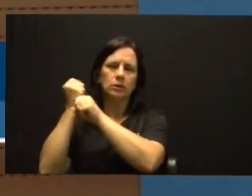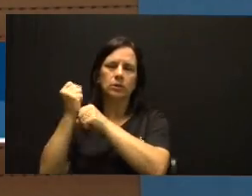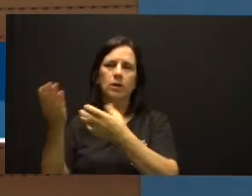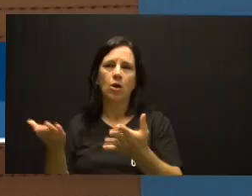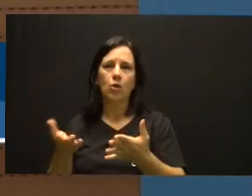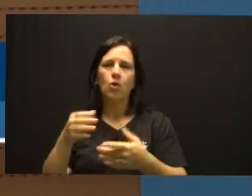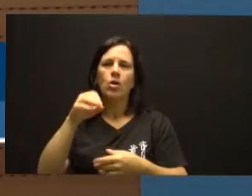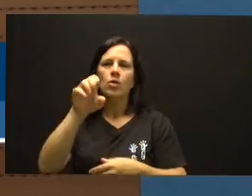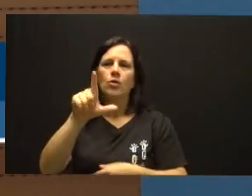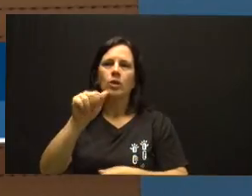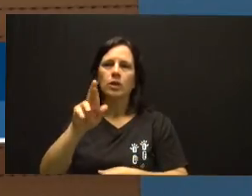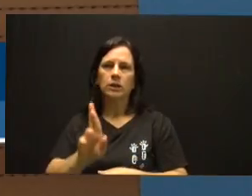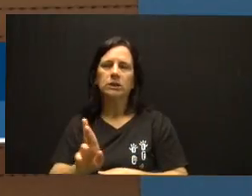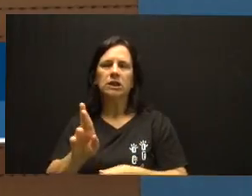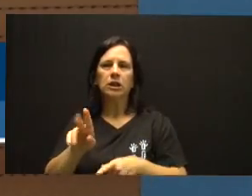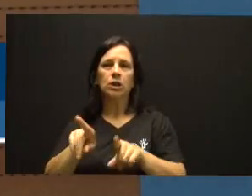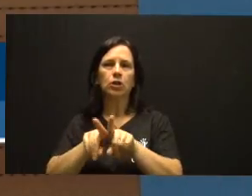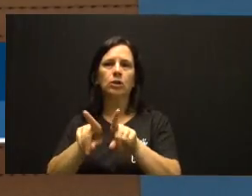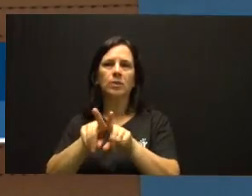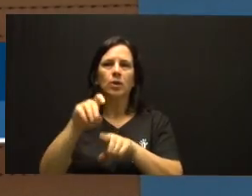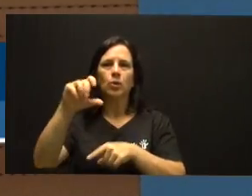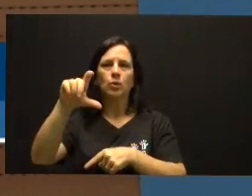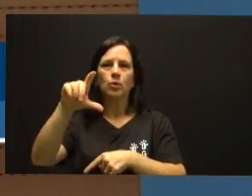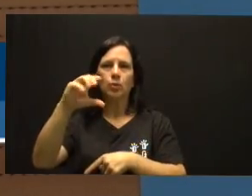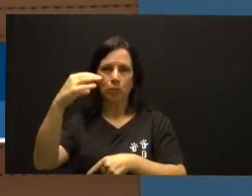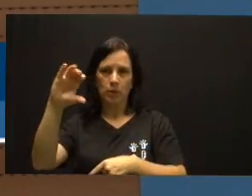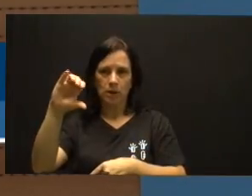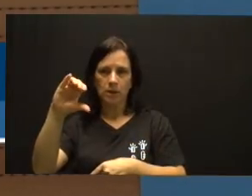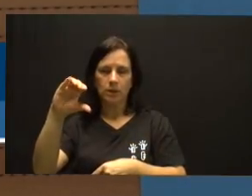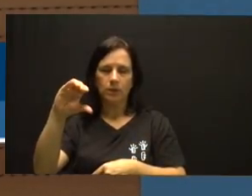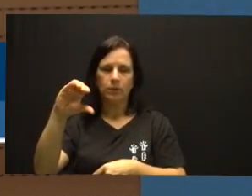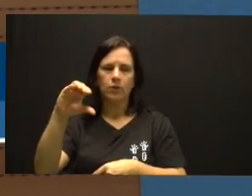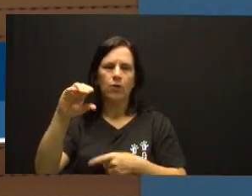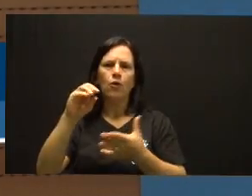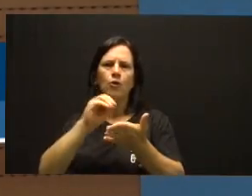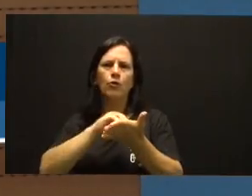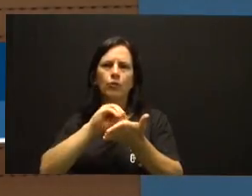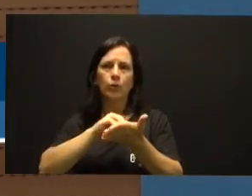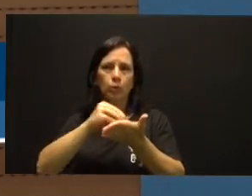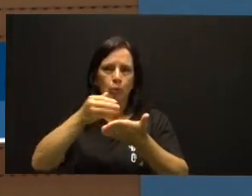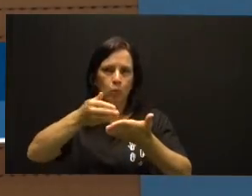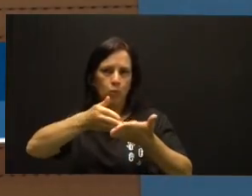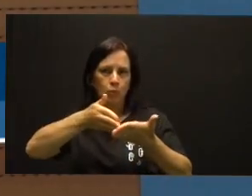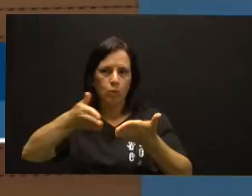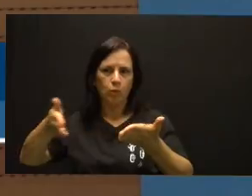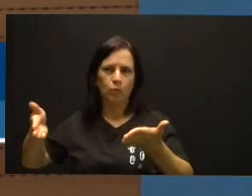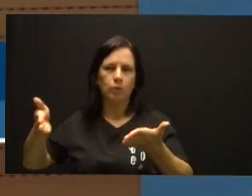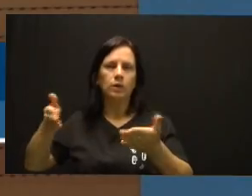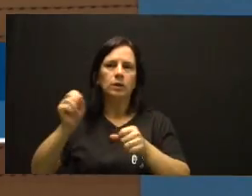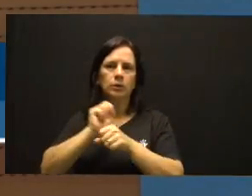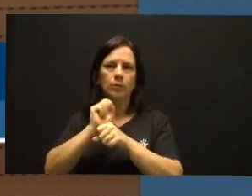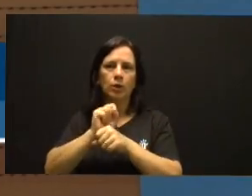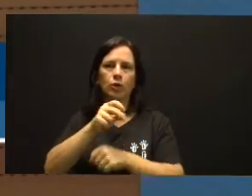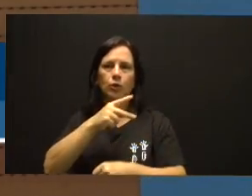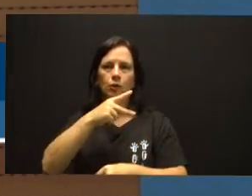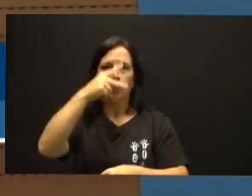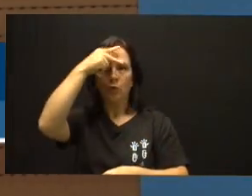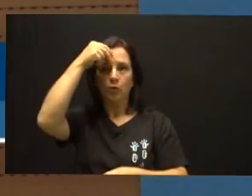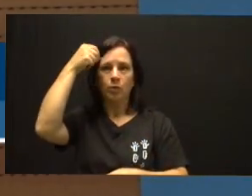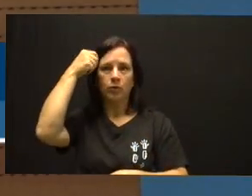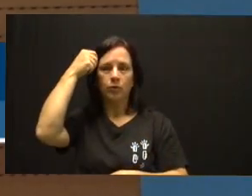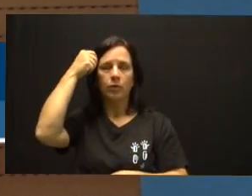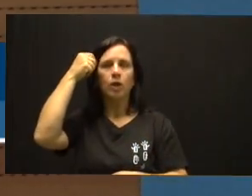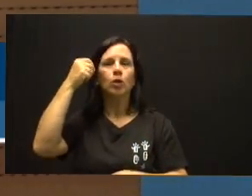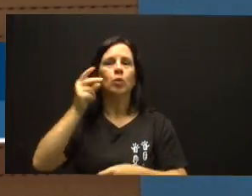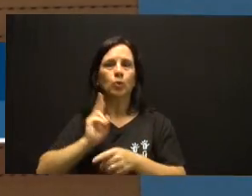uma área de lazer lá no Casqueiro, o governo passado fez, ficou faltando mais um pedaço lá. Espero que o nosso prefeito Ademário continue